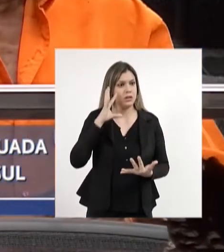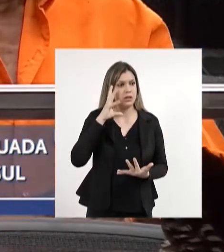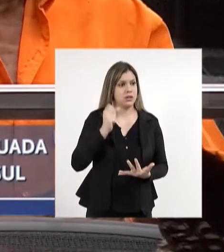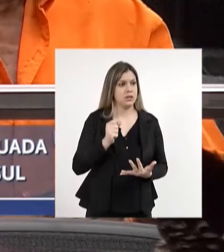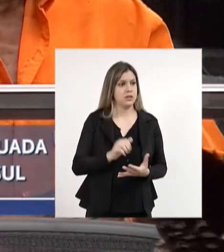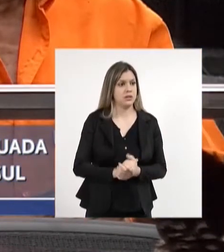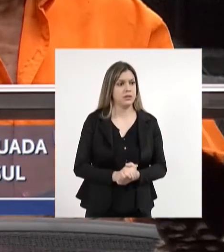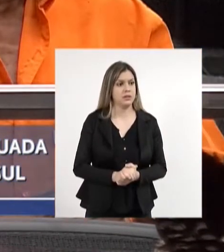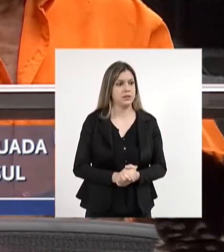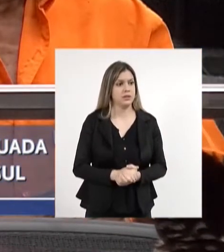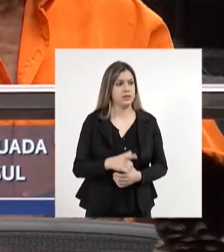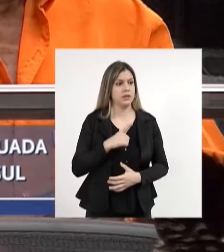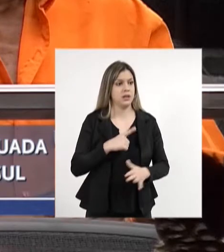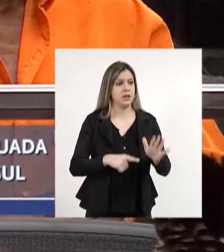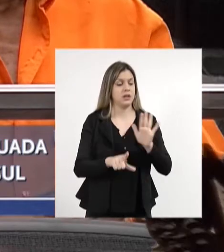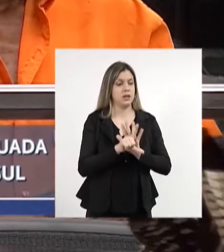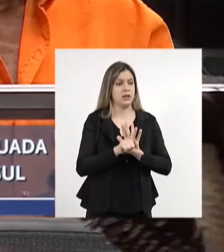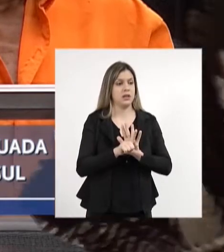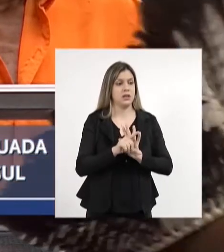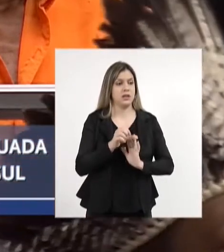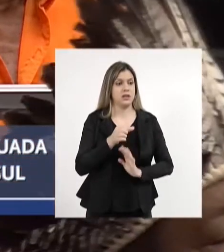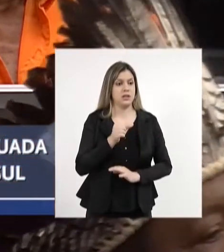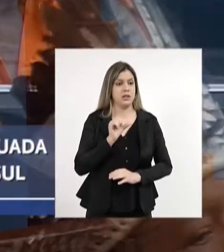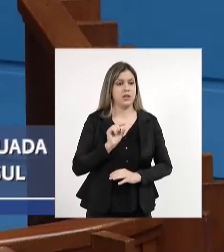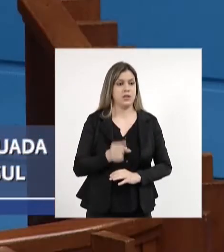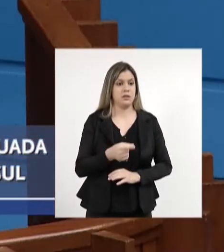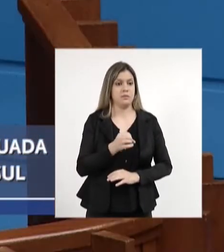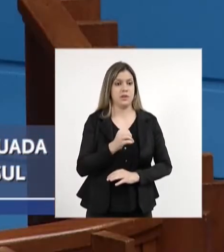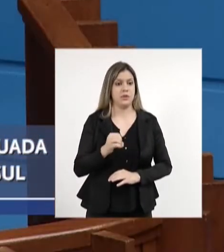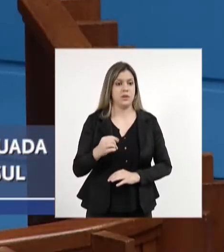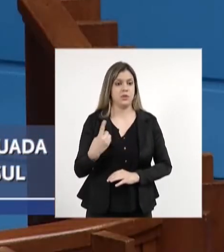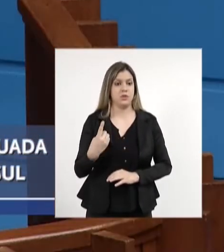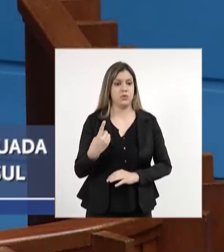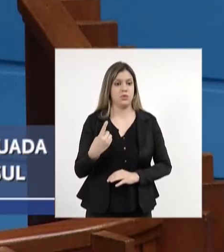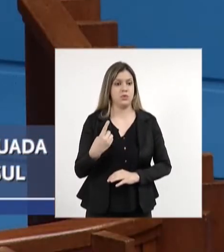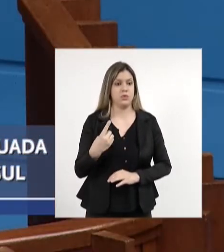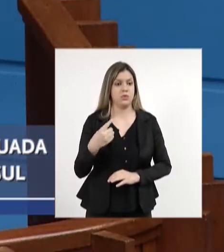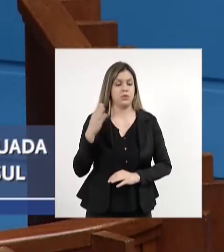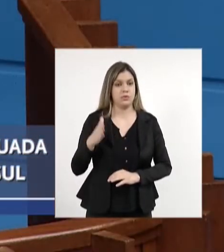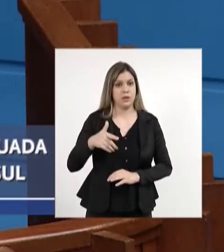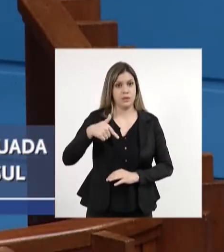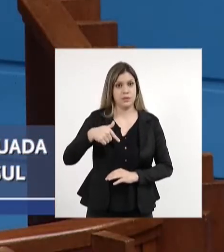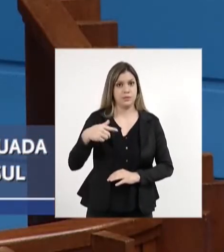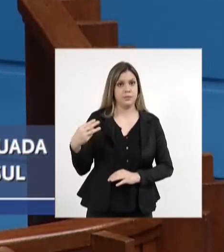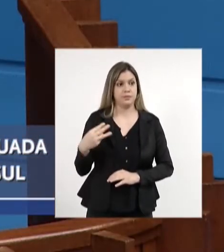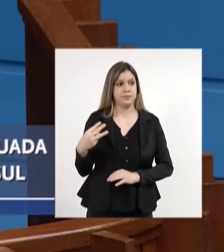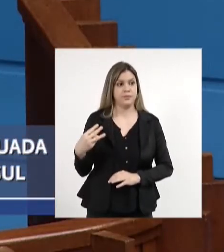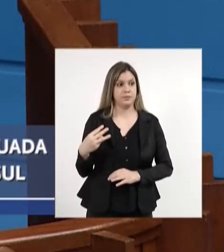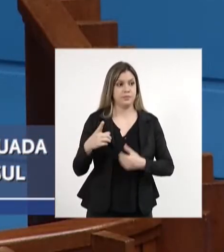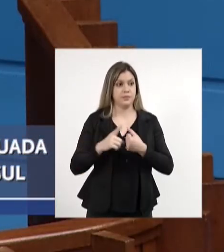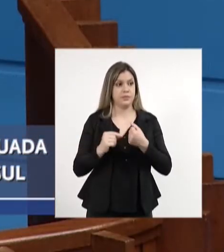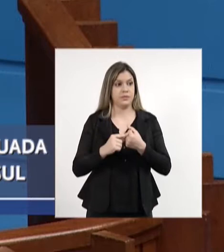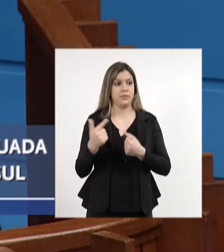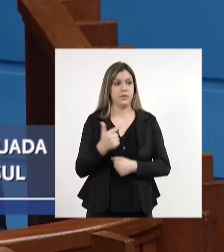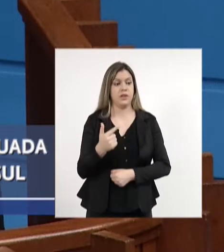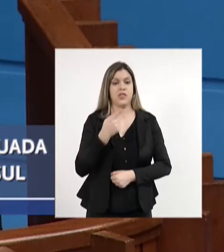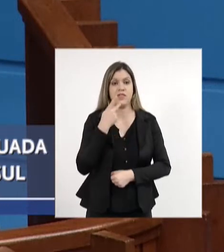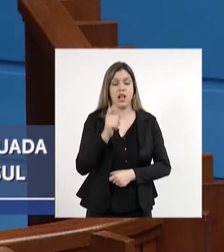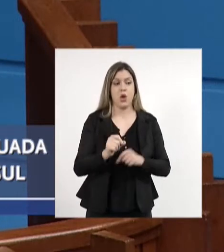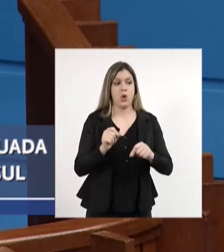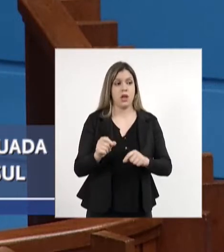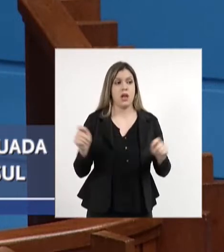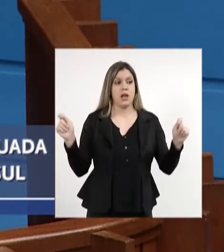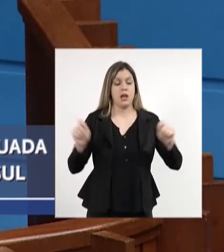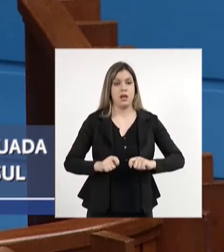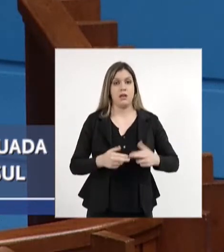cito aqui a própria Lei 6.001, de 73, que no artigo 2º diz que é